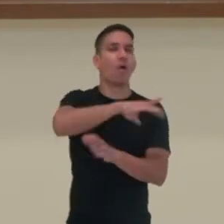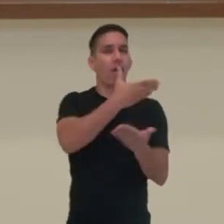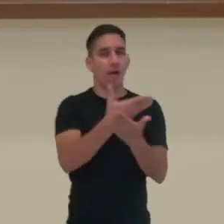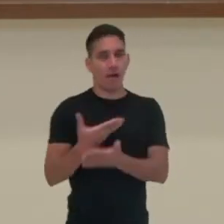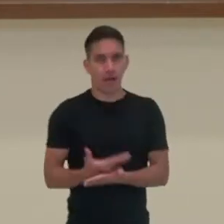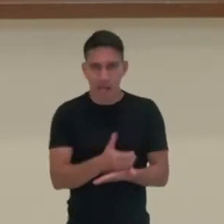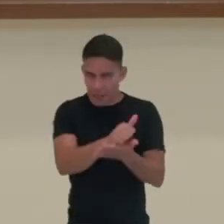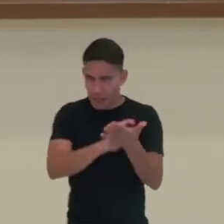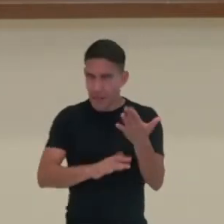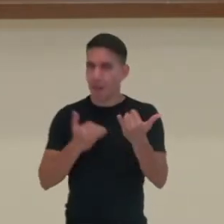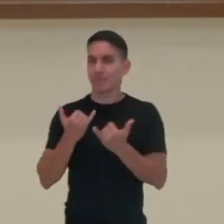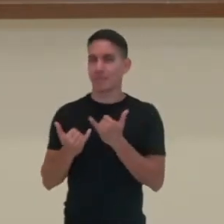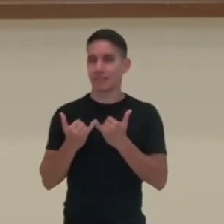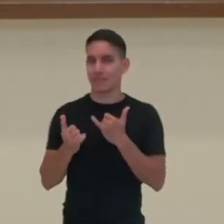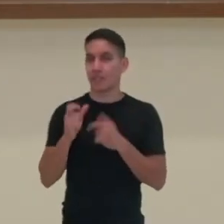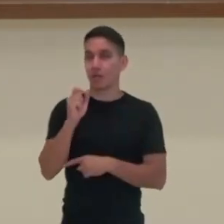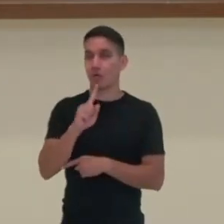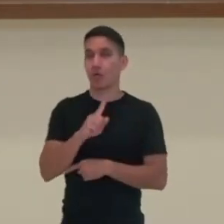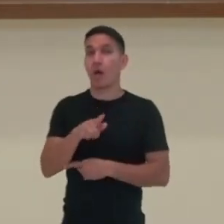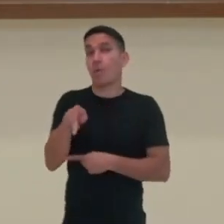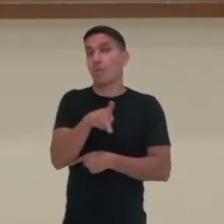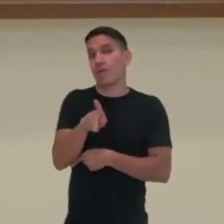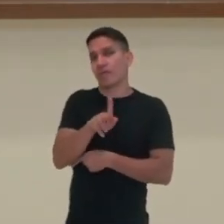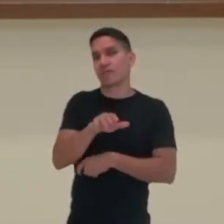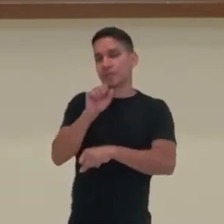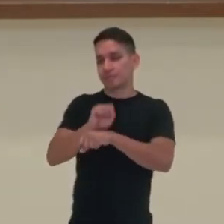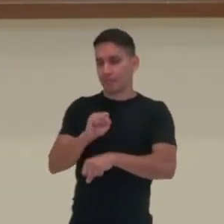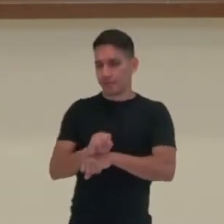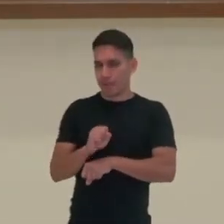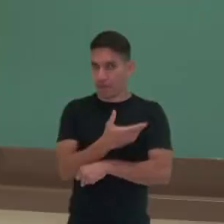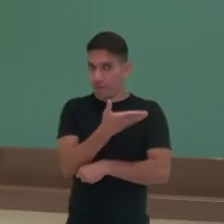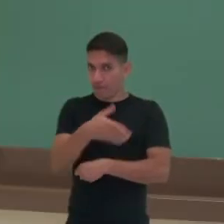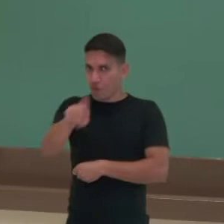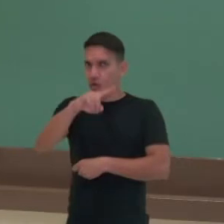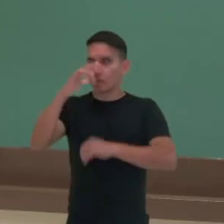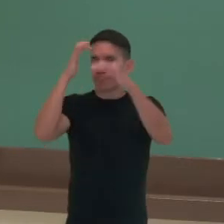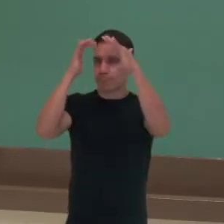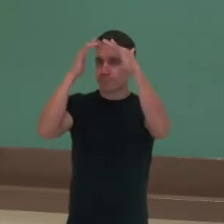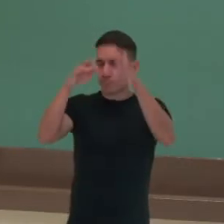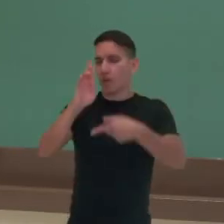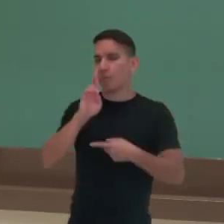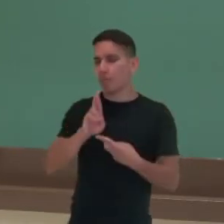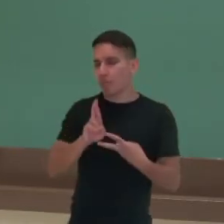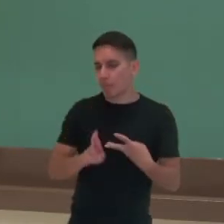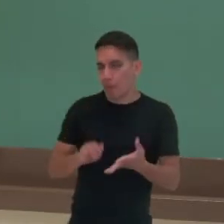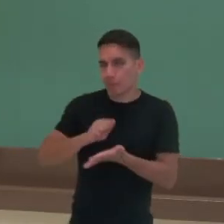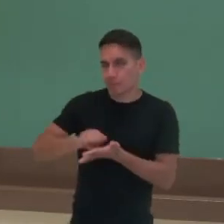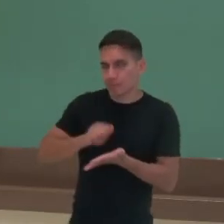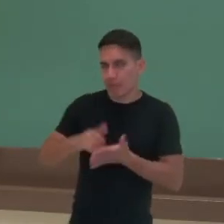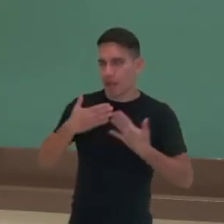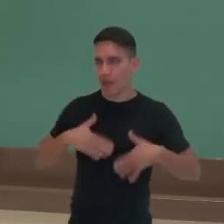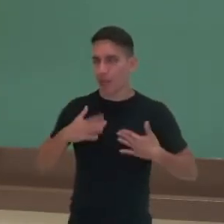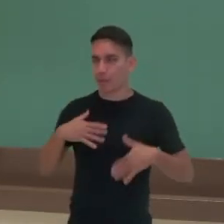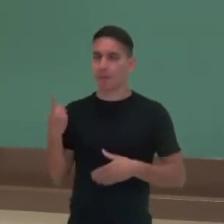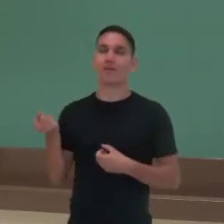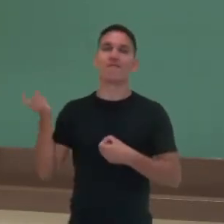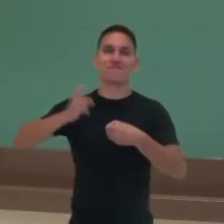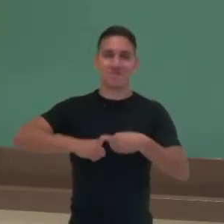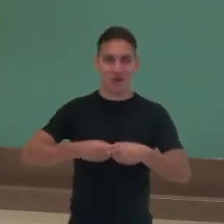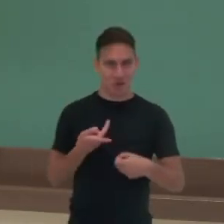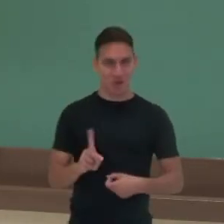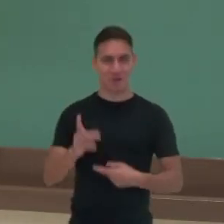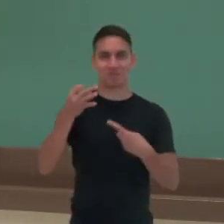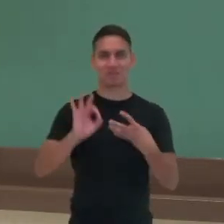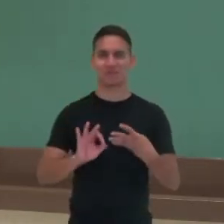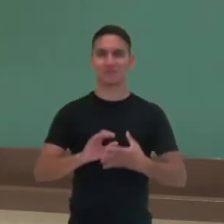bem parecido. A professora vai dar um tempinho para vocês pensarem, fazerem com calma e na sequência eu volto